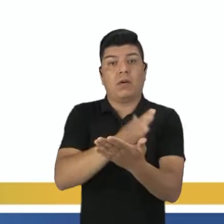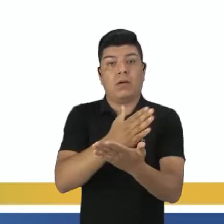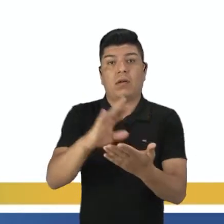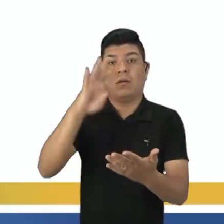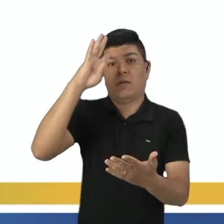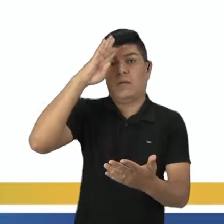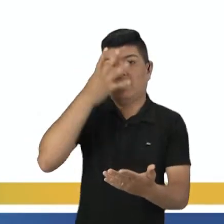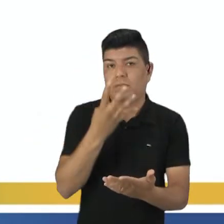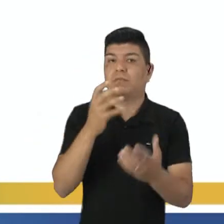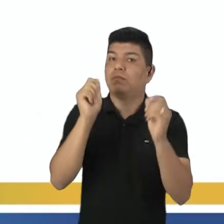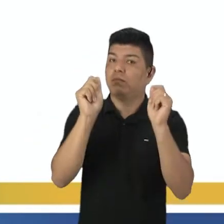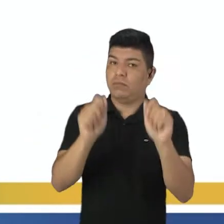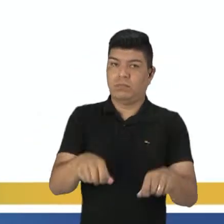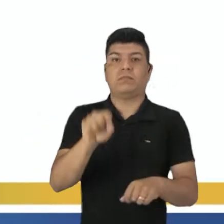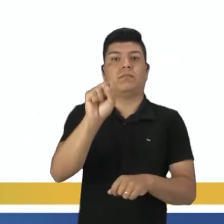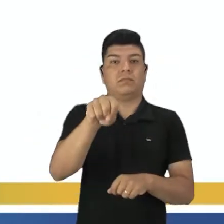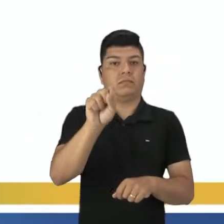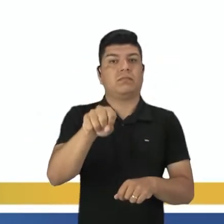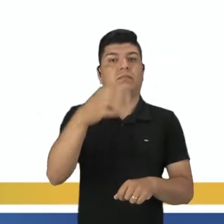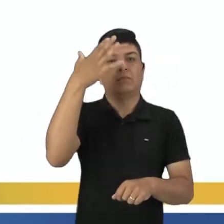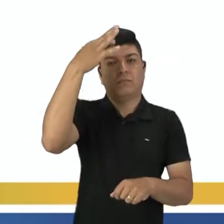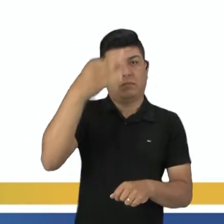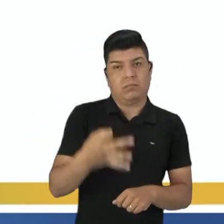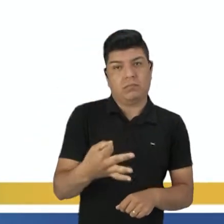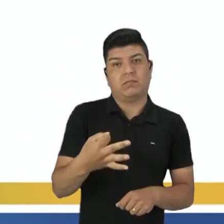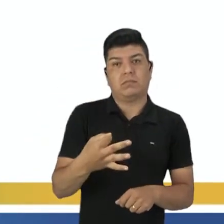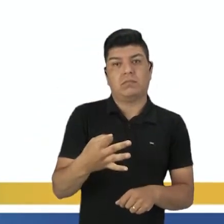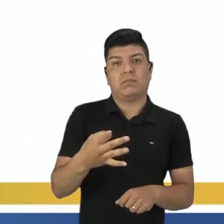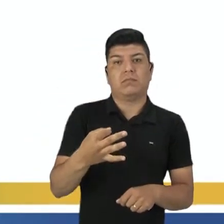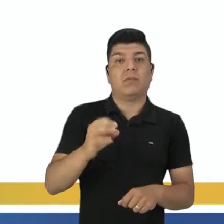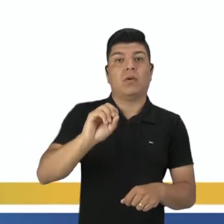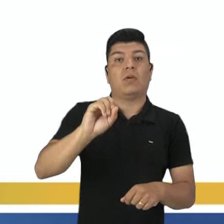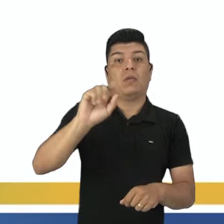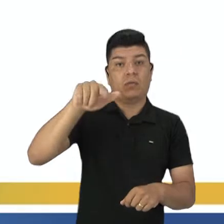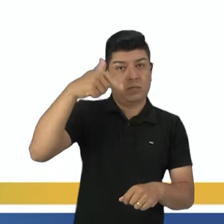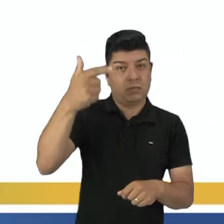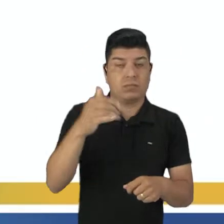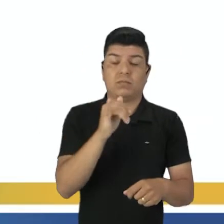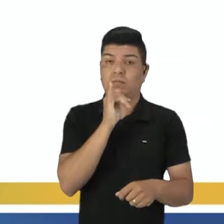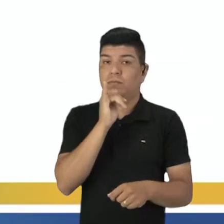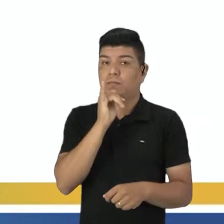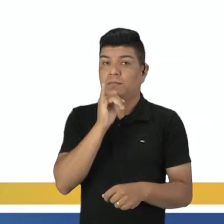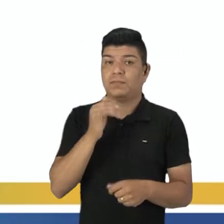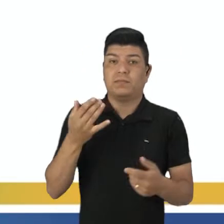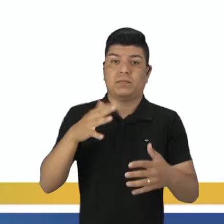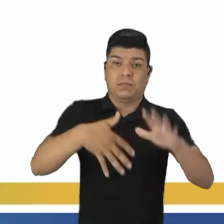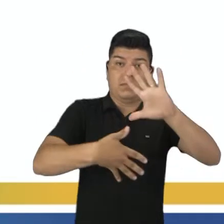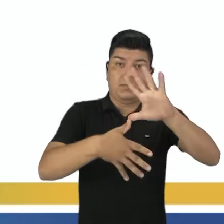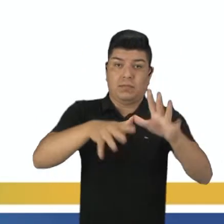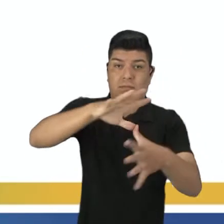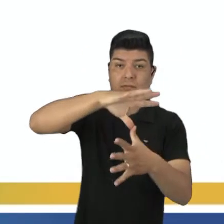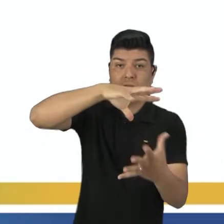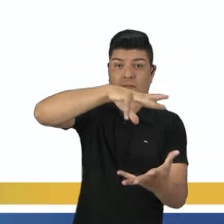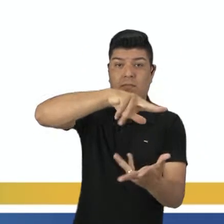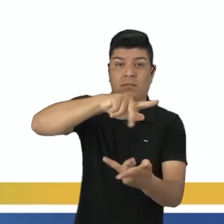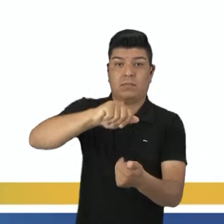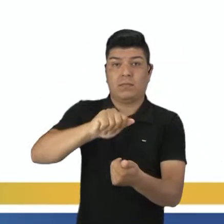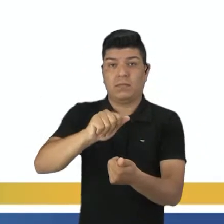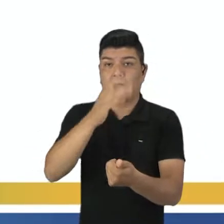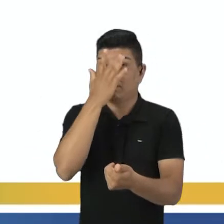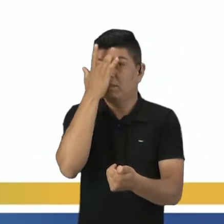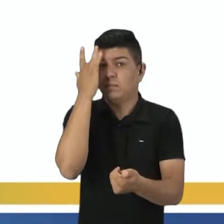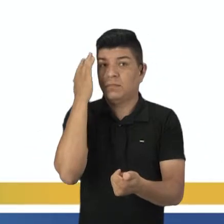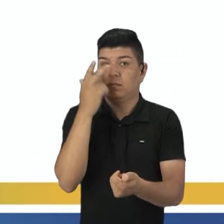podem ser previstos com mais certeza do que outros. Por exemplo, nesses tempos de pandemia, à medida em que as